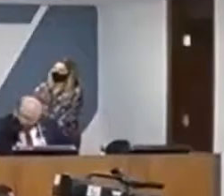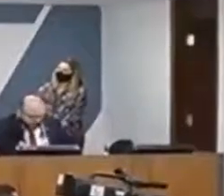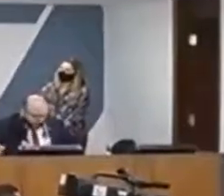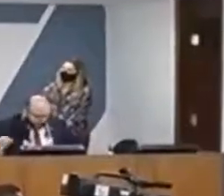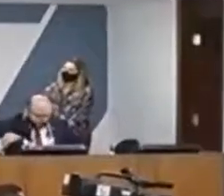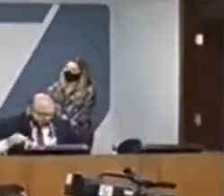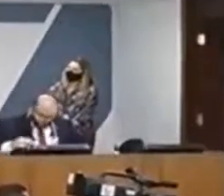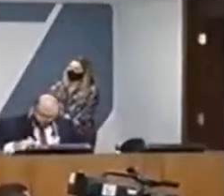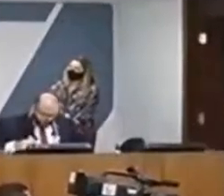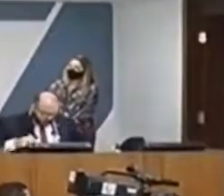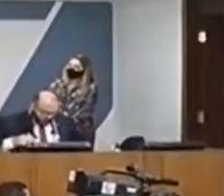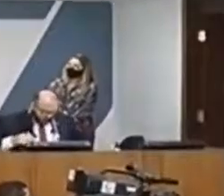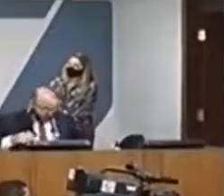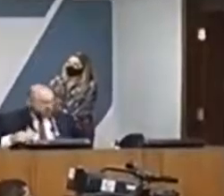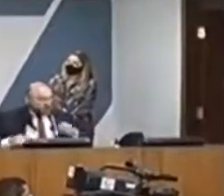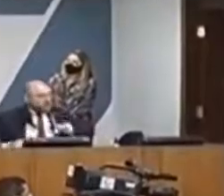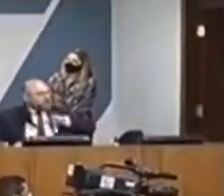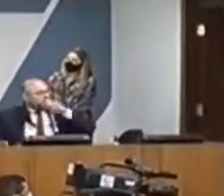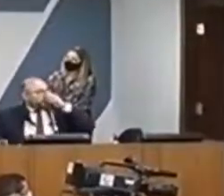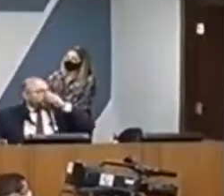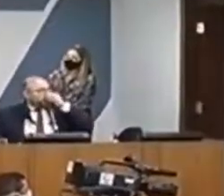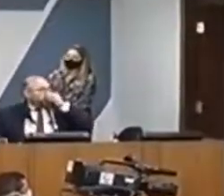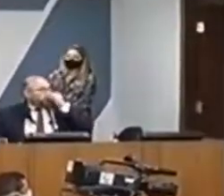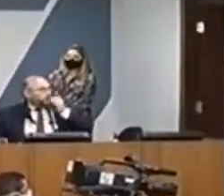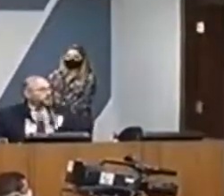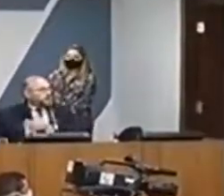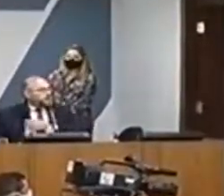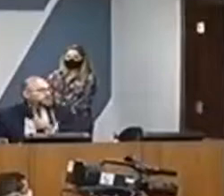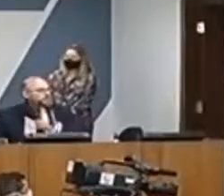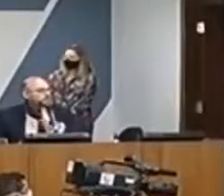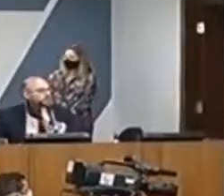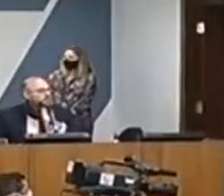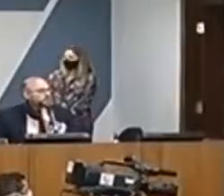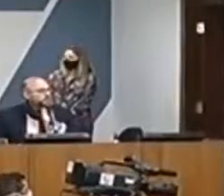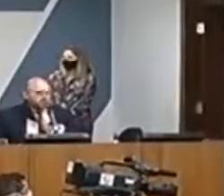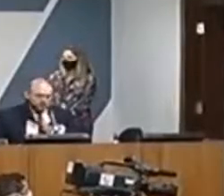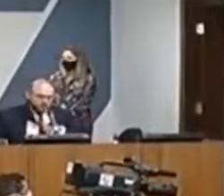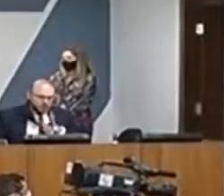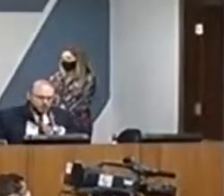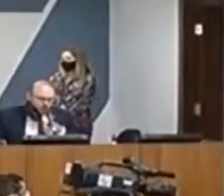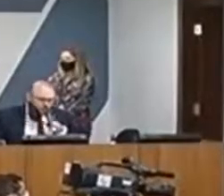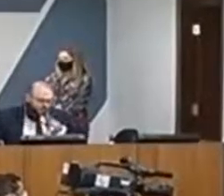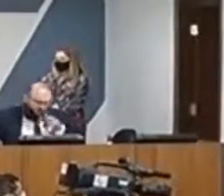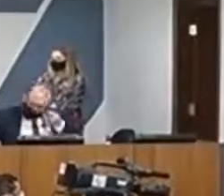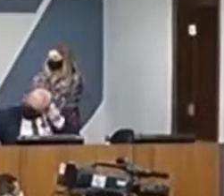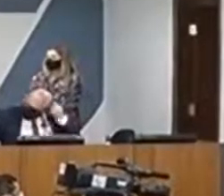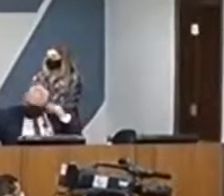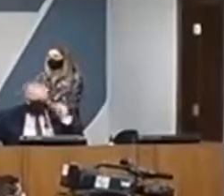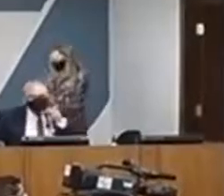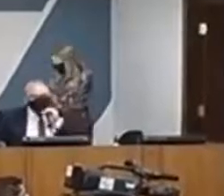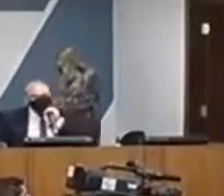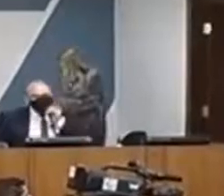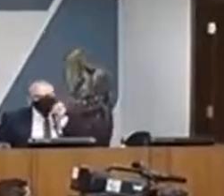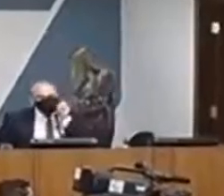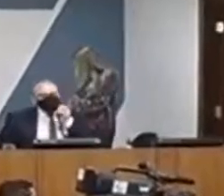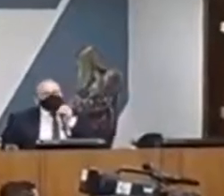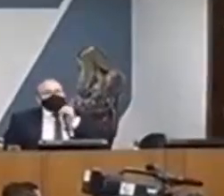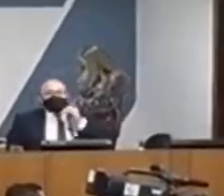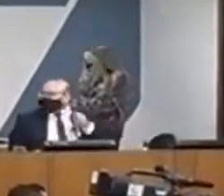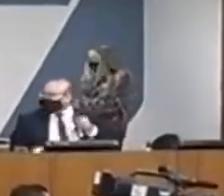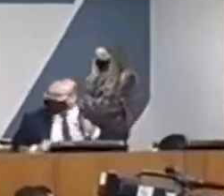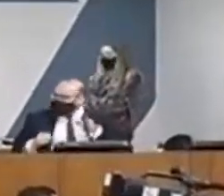de bate-papo aqui. E muito obrigado, uma participação muito ativa hoje nessa audiência pública. Então, nós já